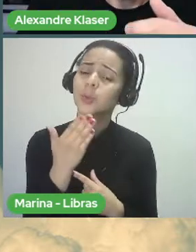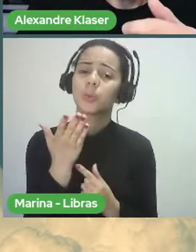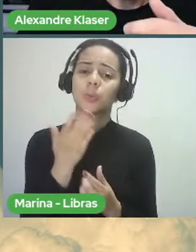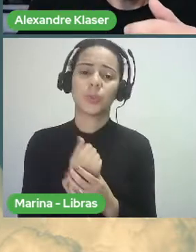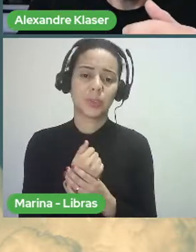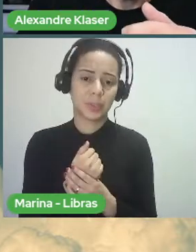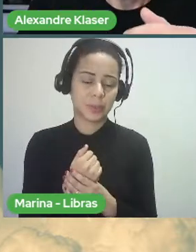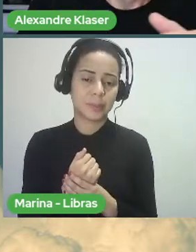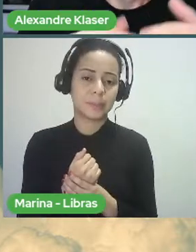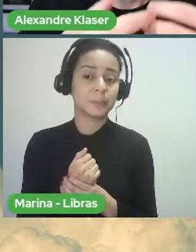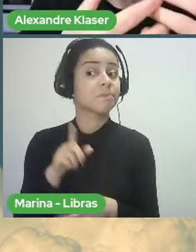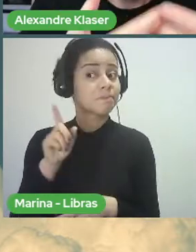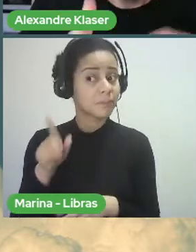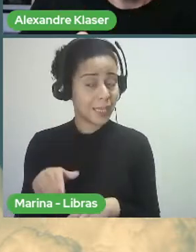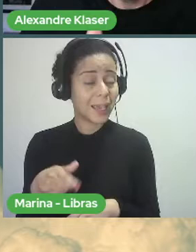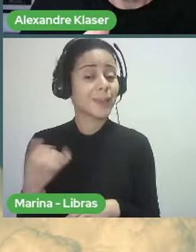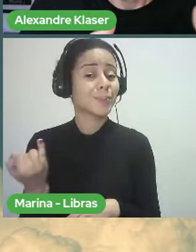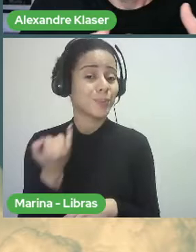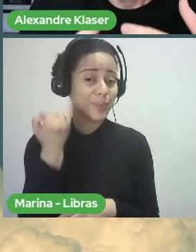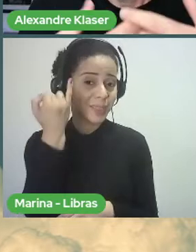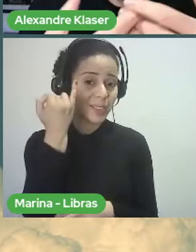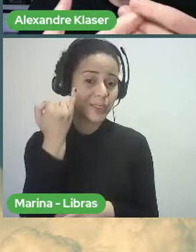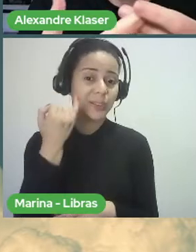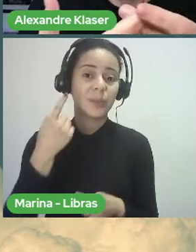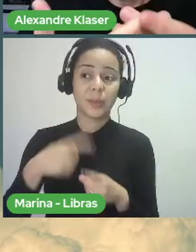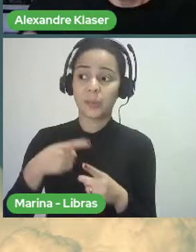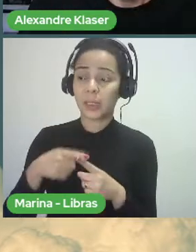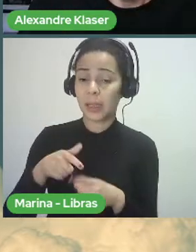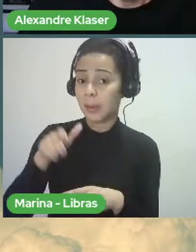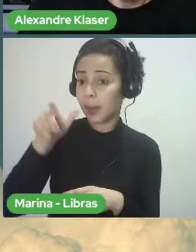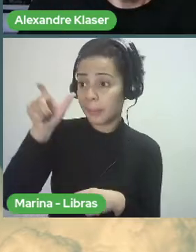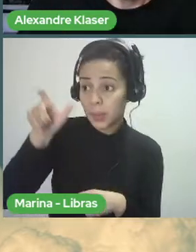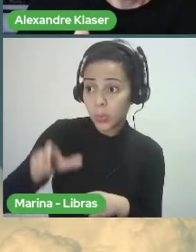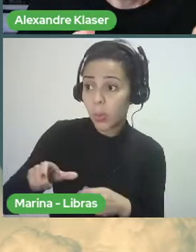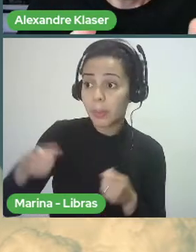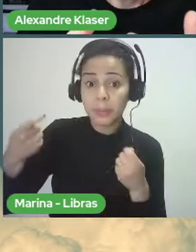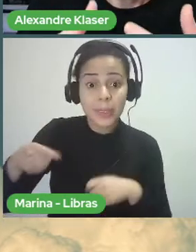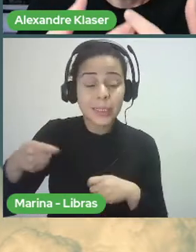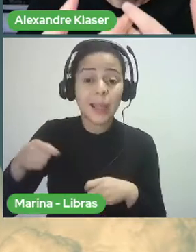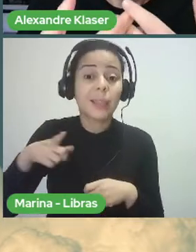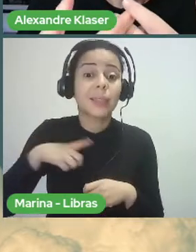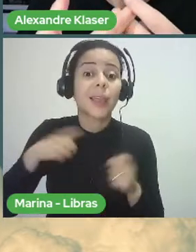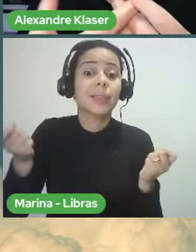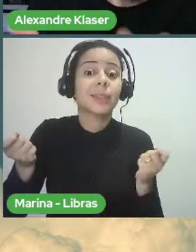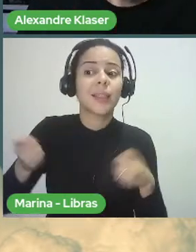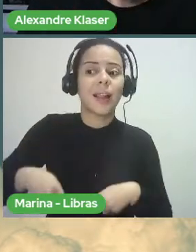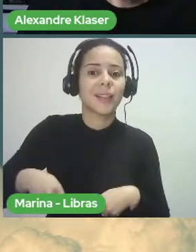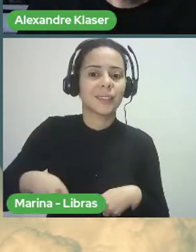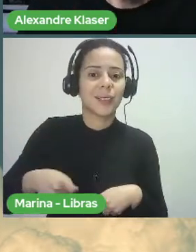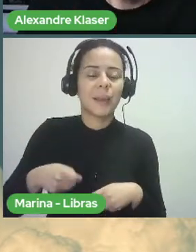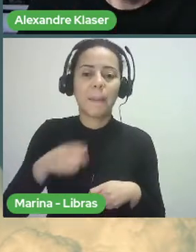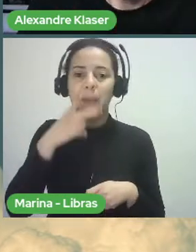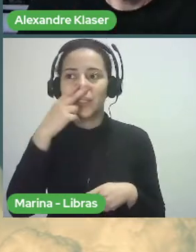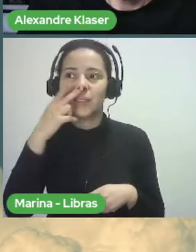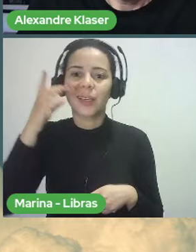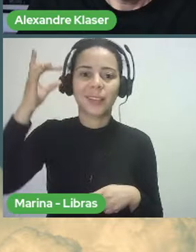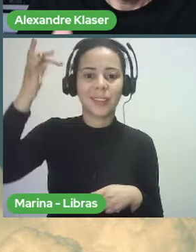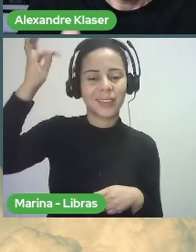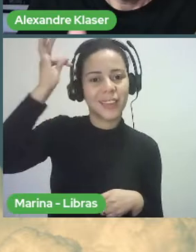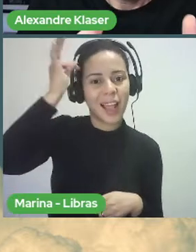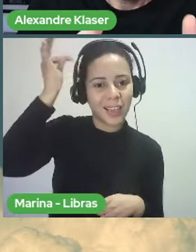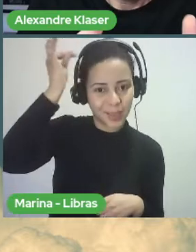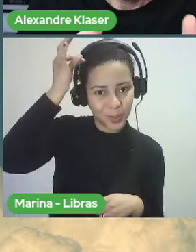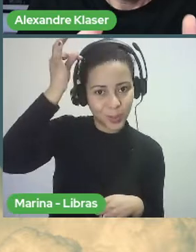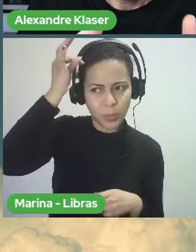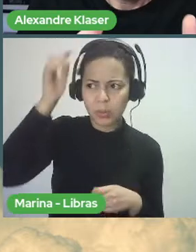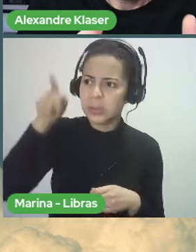ponto interessante de eu tenho que ter algum talento para trabalhar em alguma tecnologia, então eu tenho que ter a visão de qual tecnologia é essa,